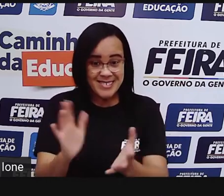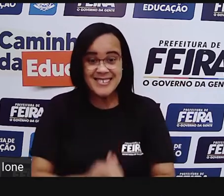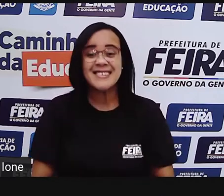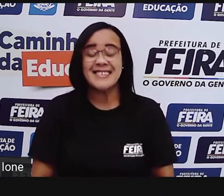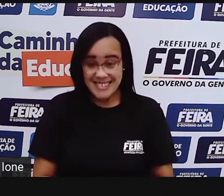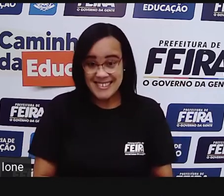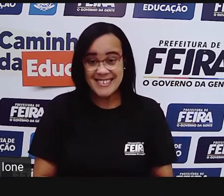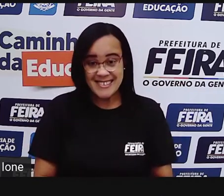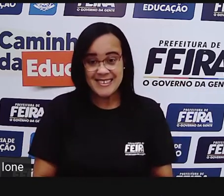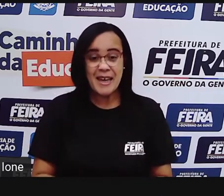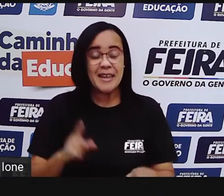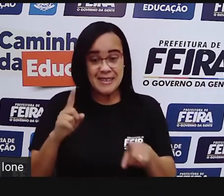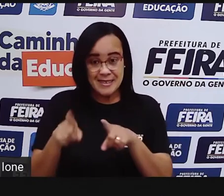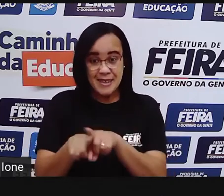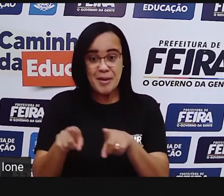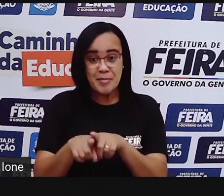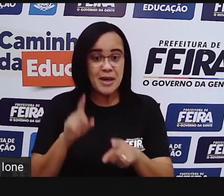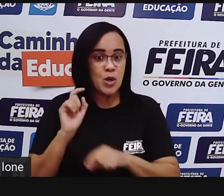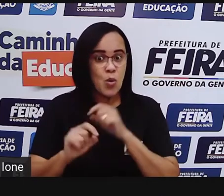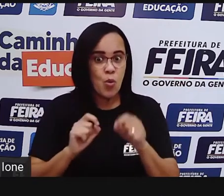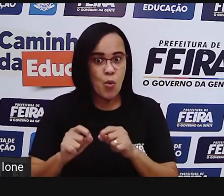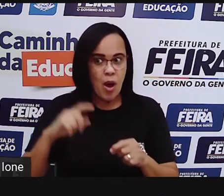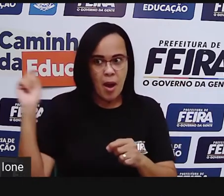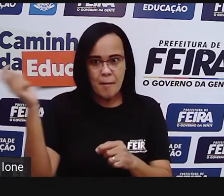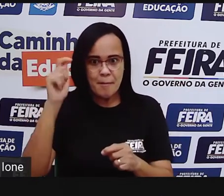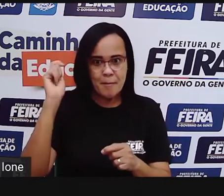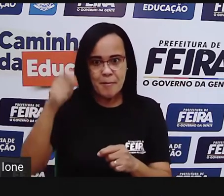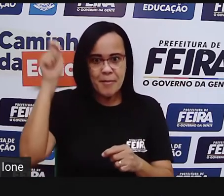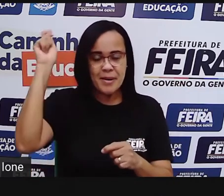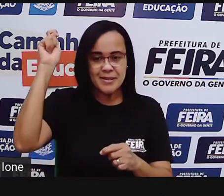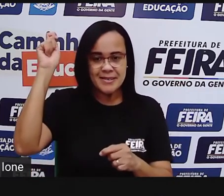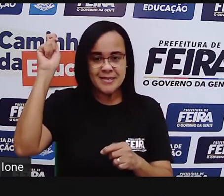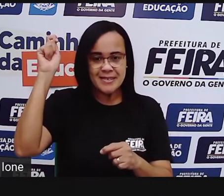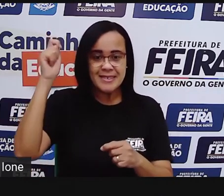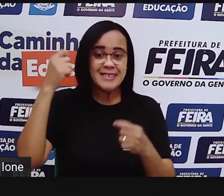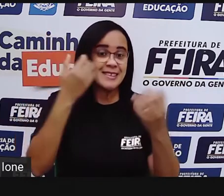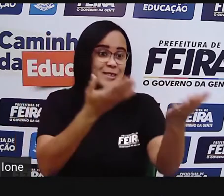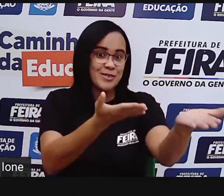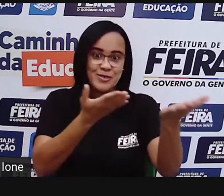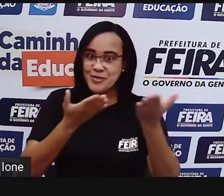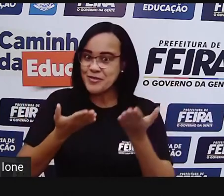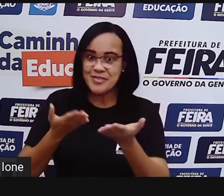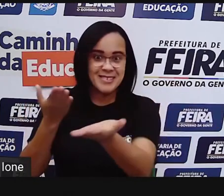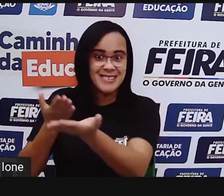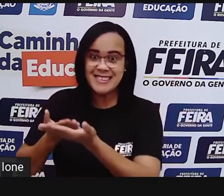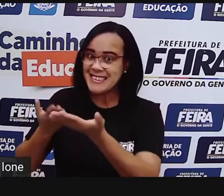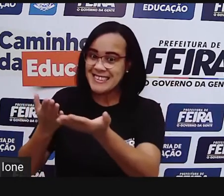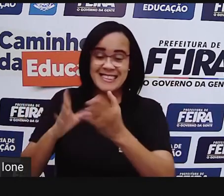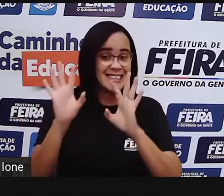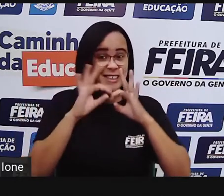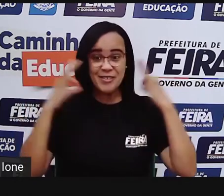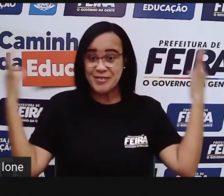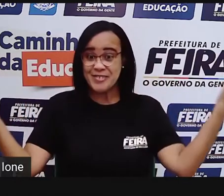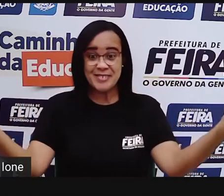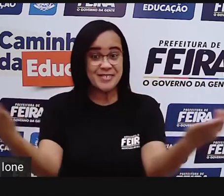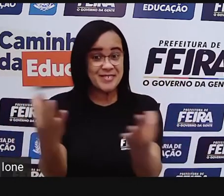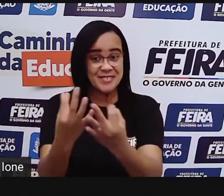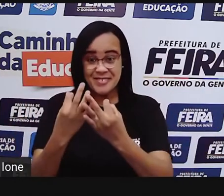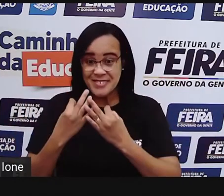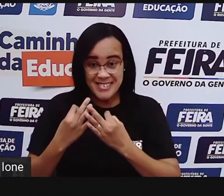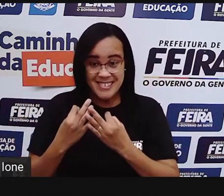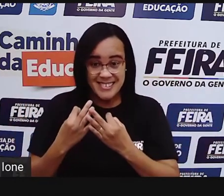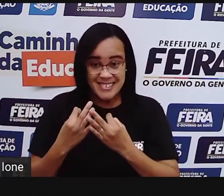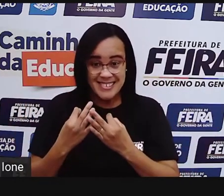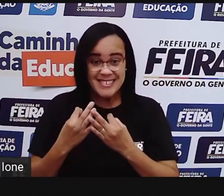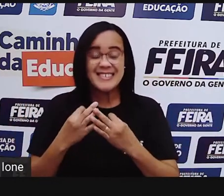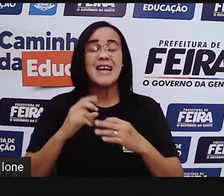Que tal vocês primeiro fazerem a mágica, convidar a galera de casa, todo mundo da família, faz a